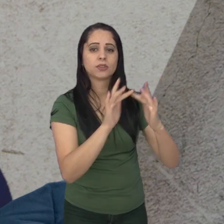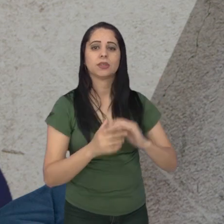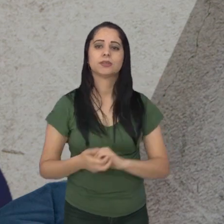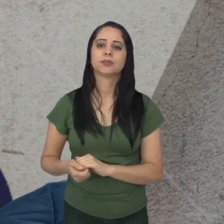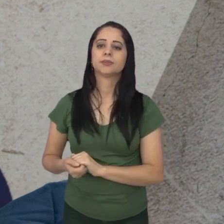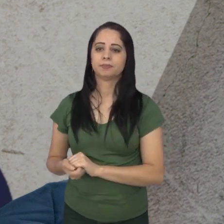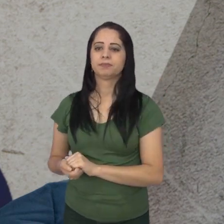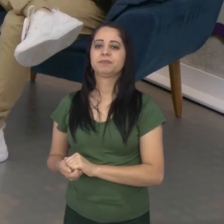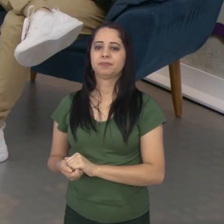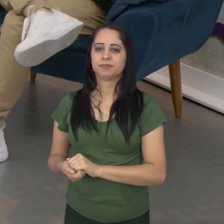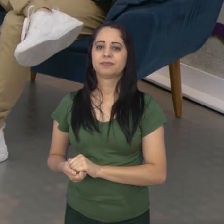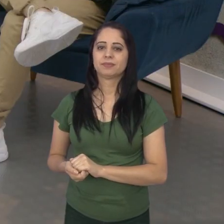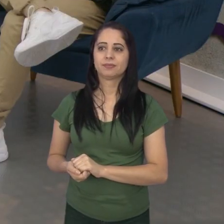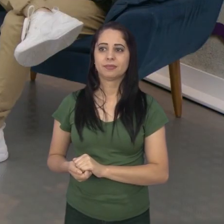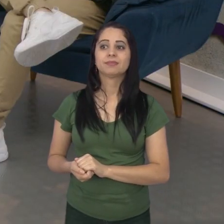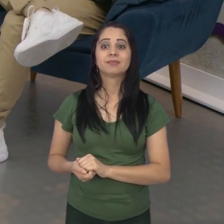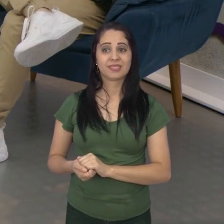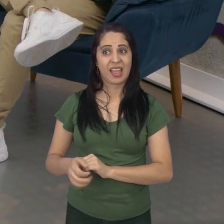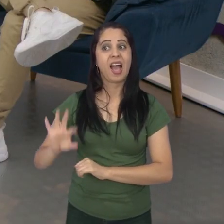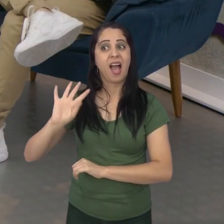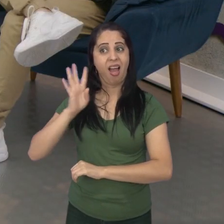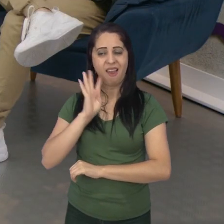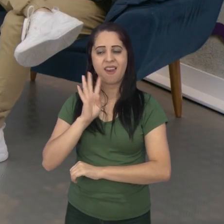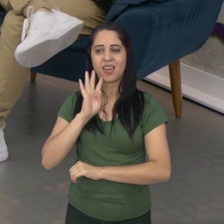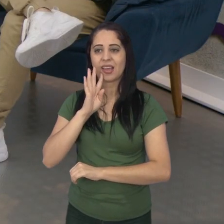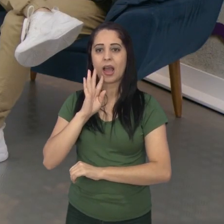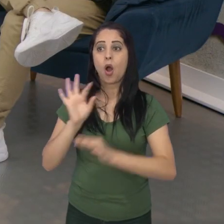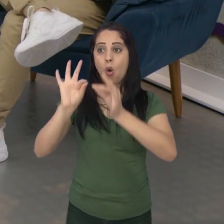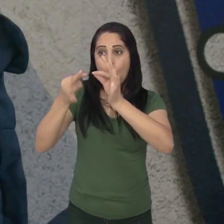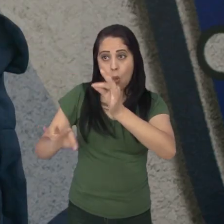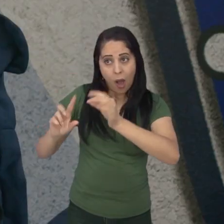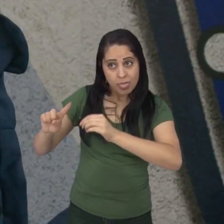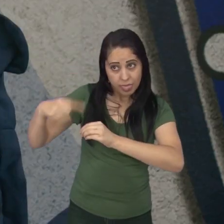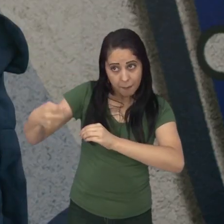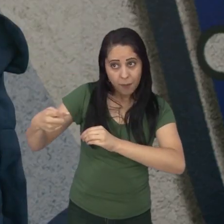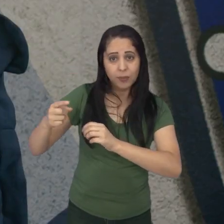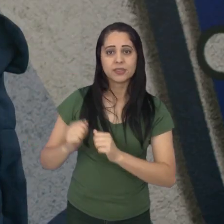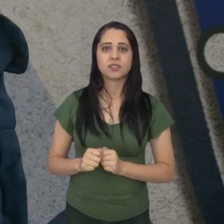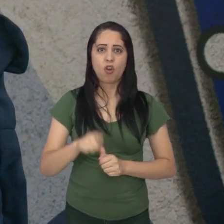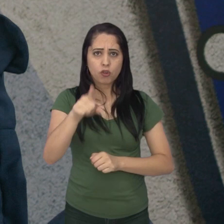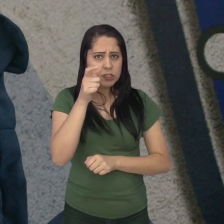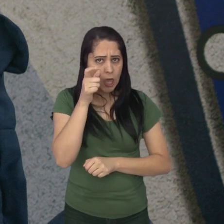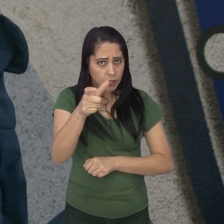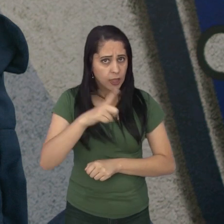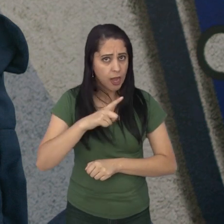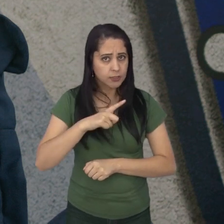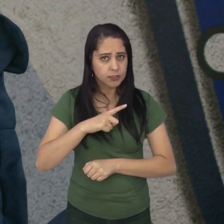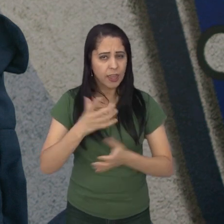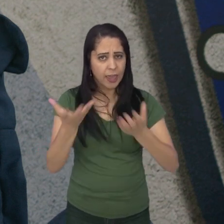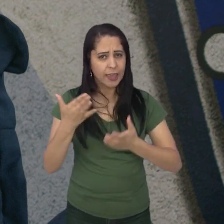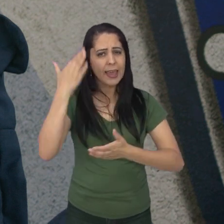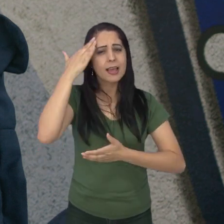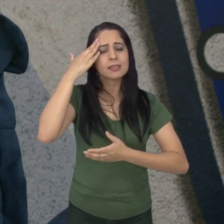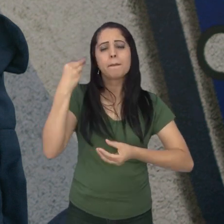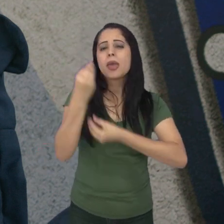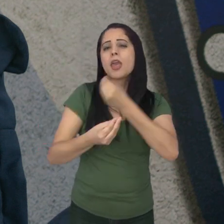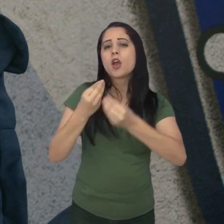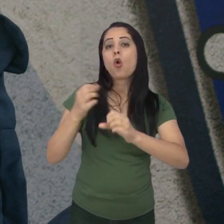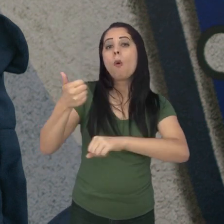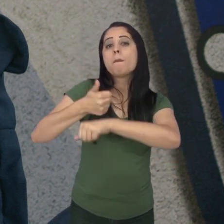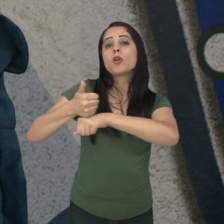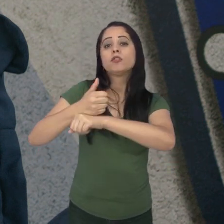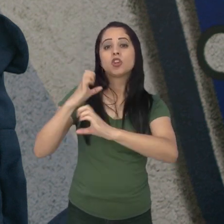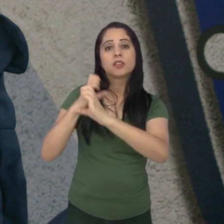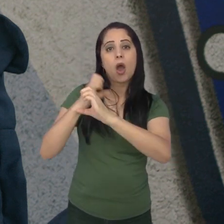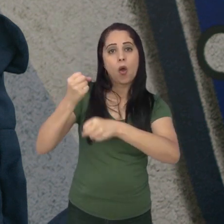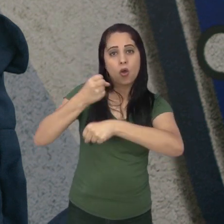mercado. É isso aí. A gente vai falar muito mais. E se você se interessou e quer saber mais sobre a profissão de